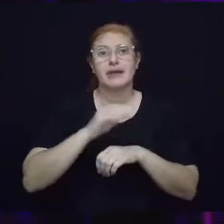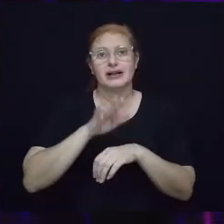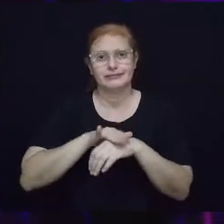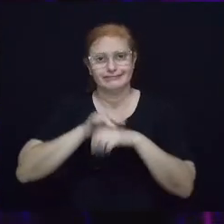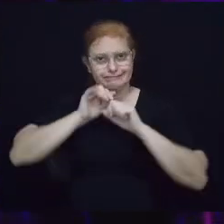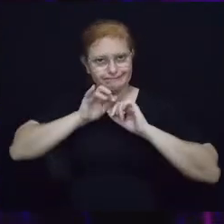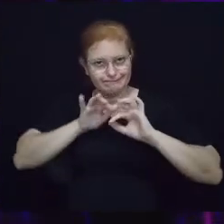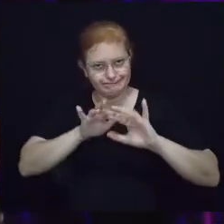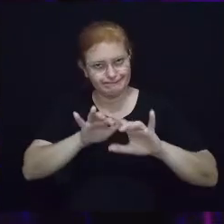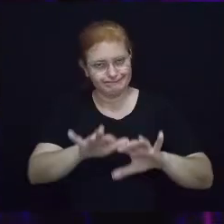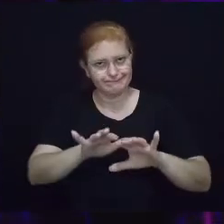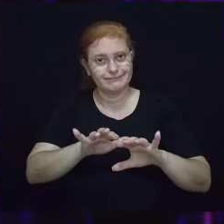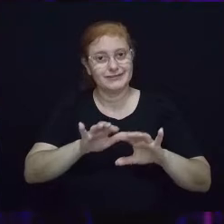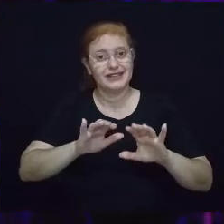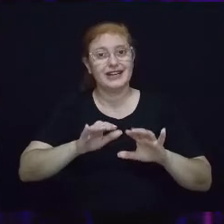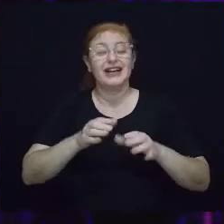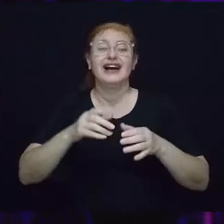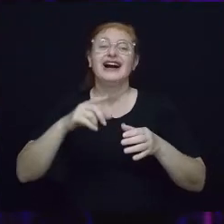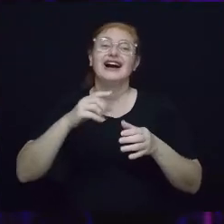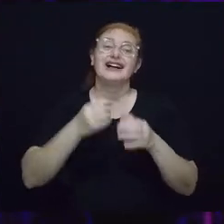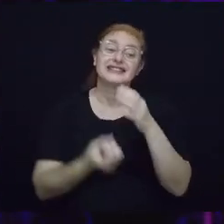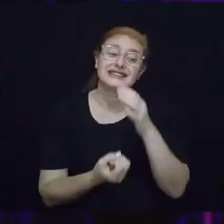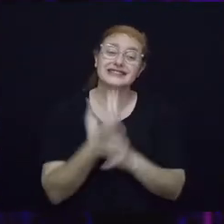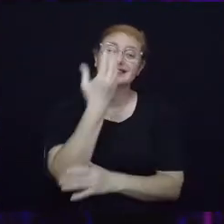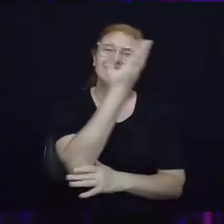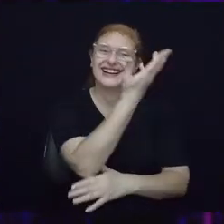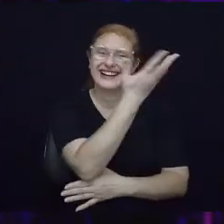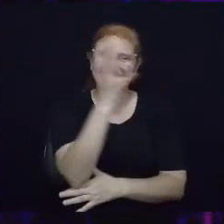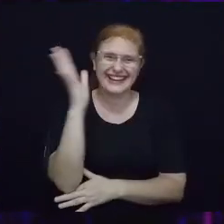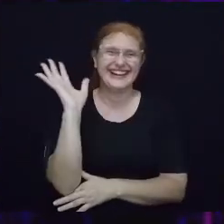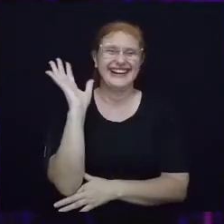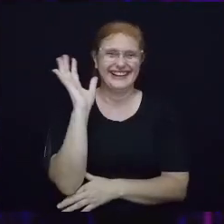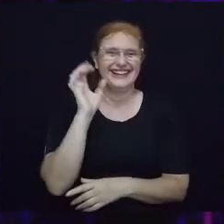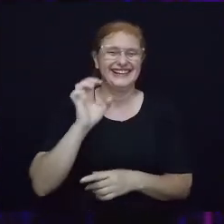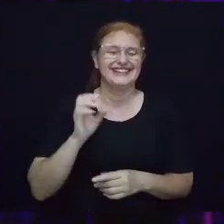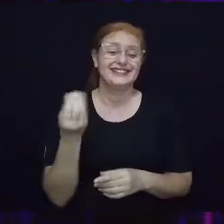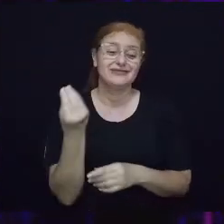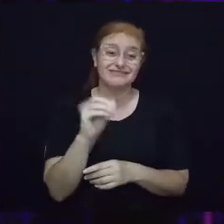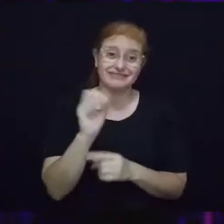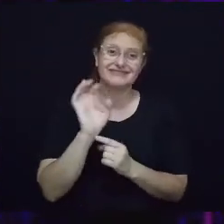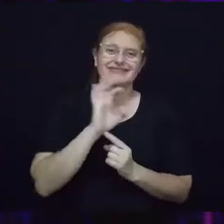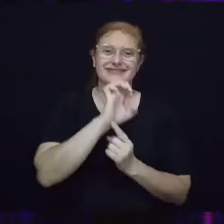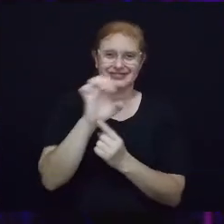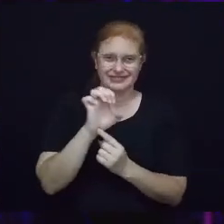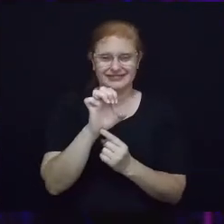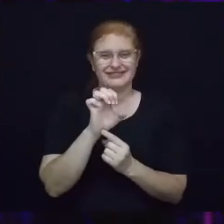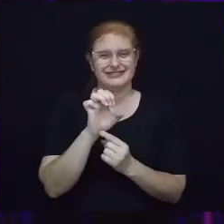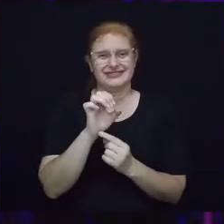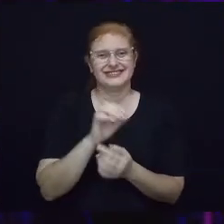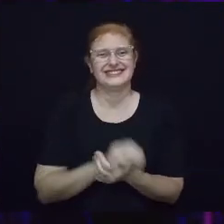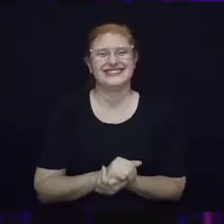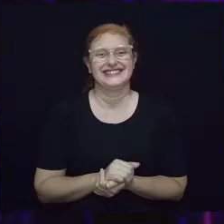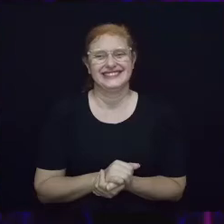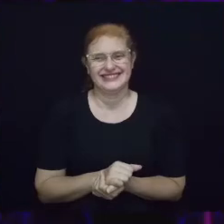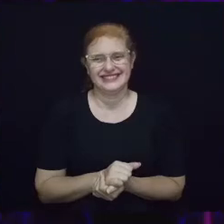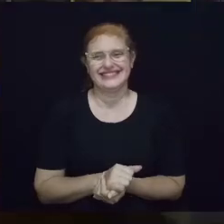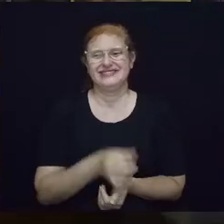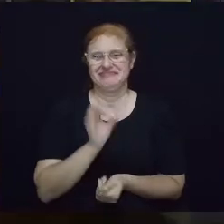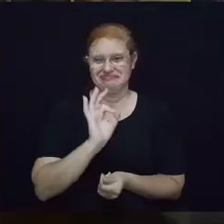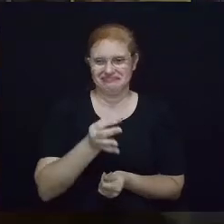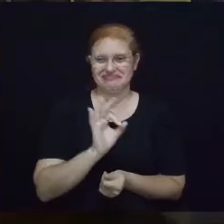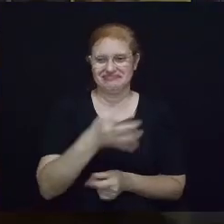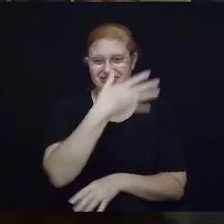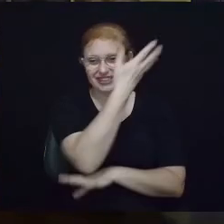devido à pandemia, e aí nasceu a árvore, né? Cresceu uma árvore na exposição. Então essa É bem que sintomático.